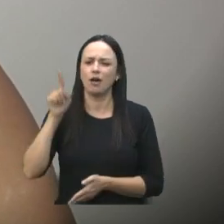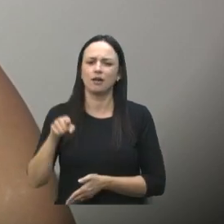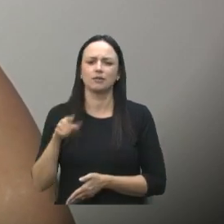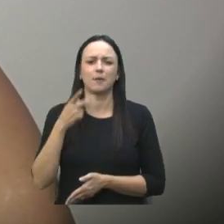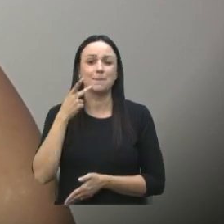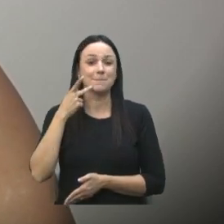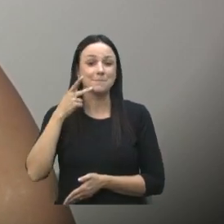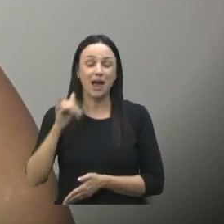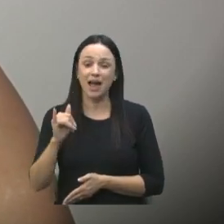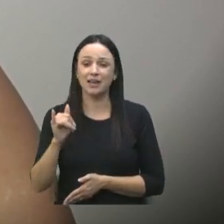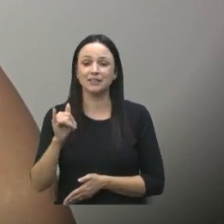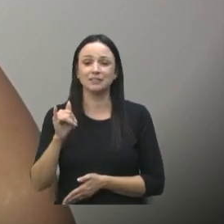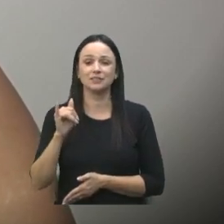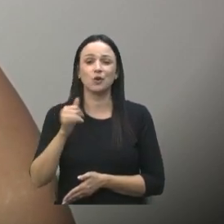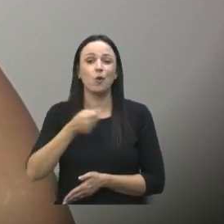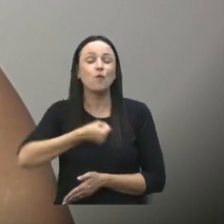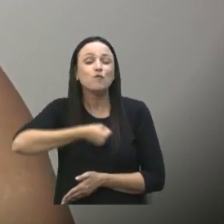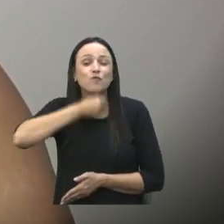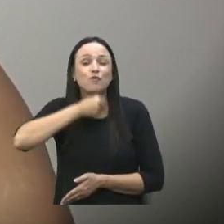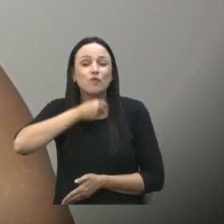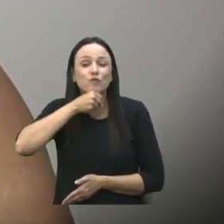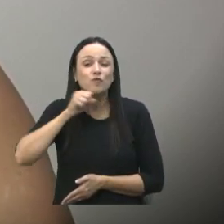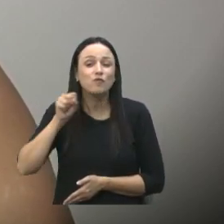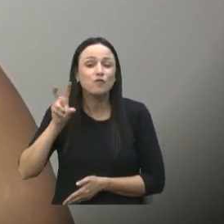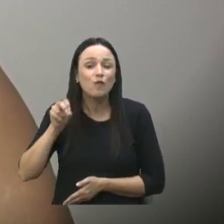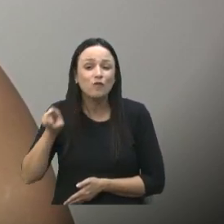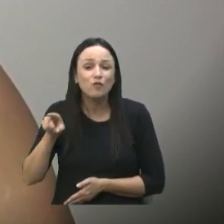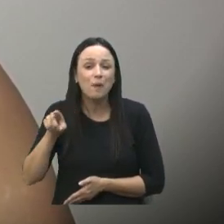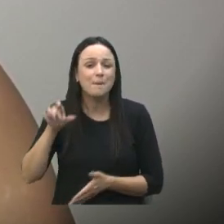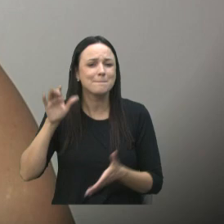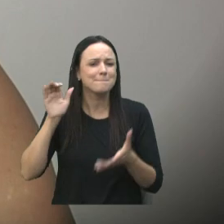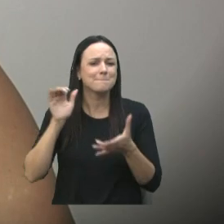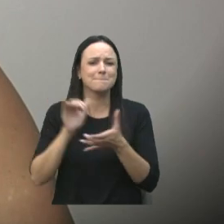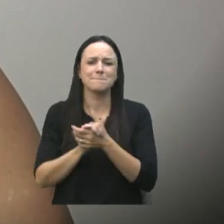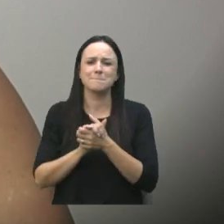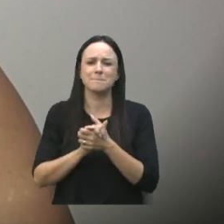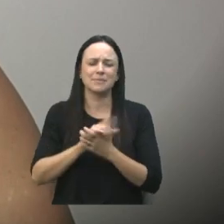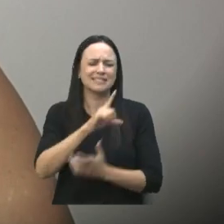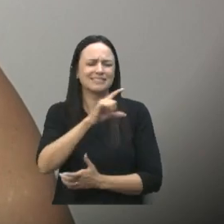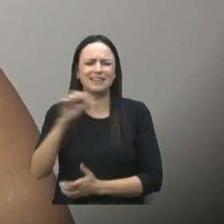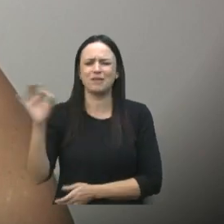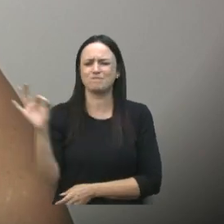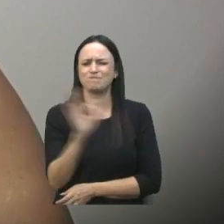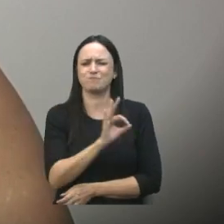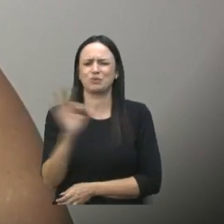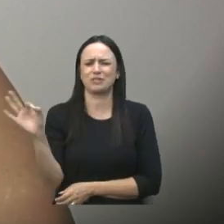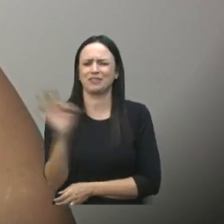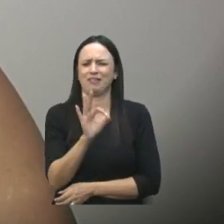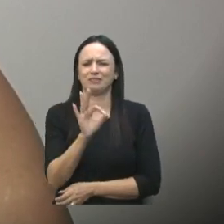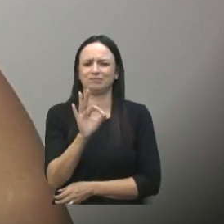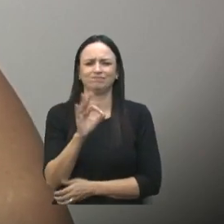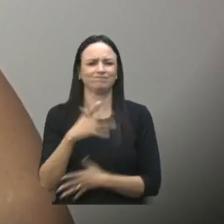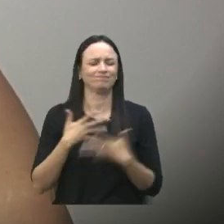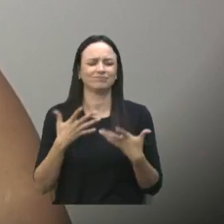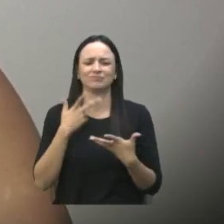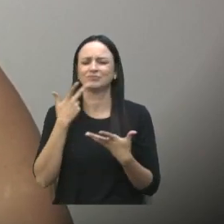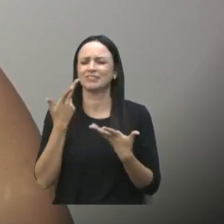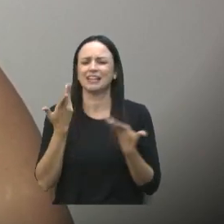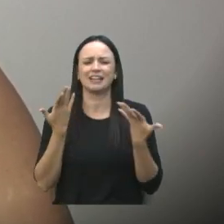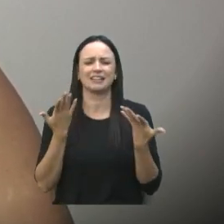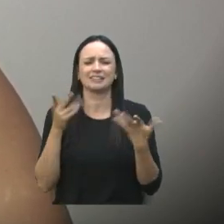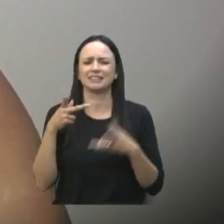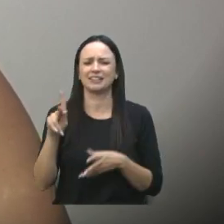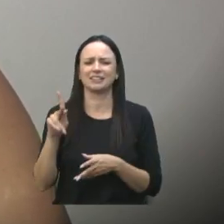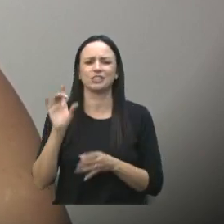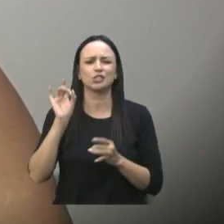pai, um avô, um marido, 100%. Não tenho o que falar dele,